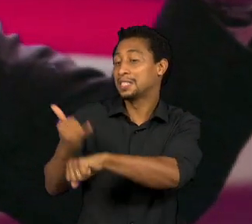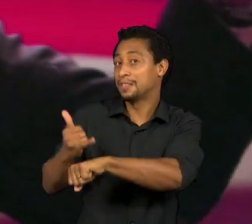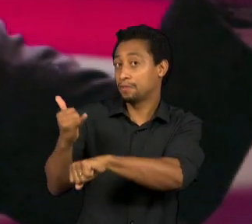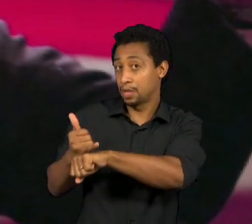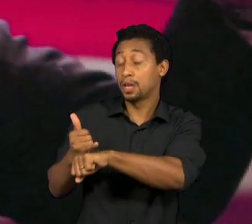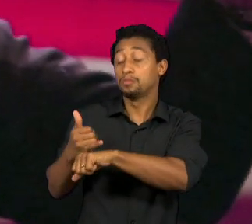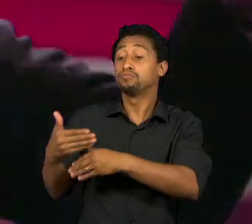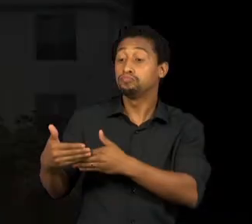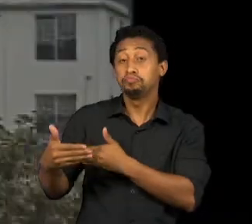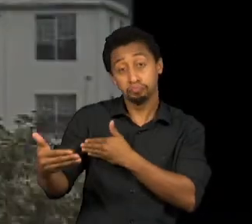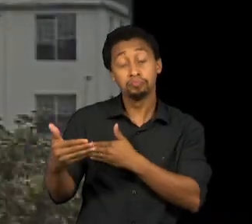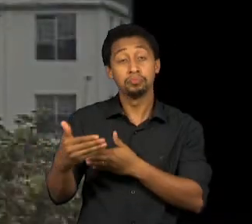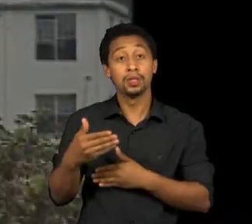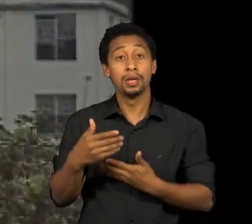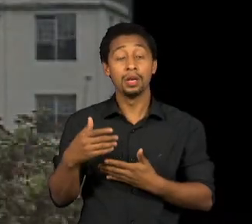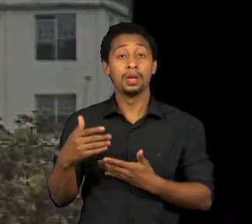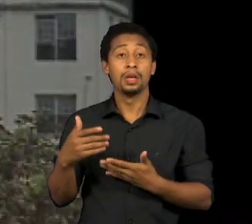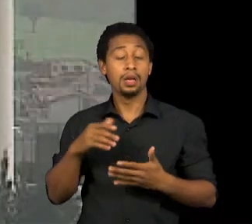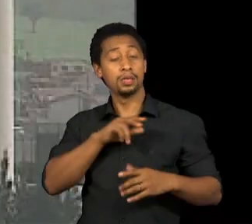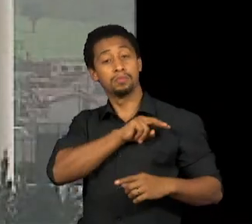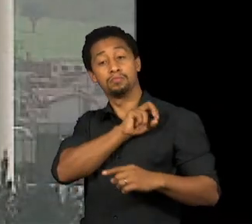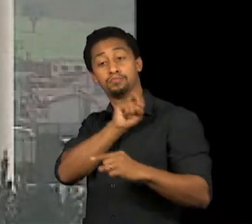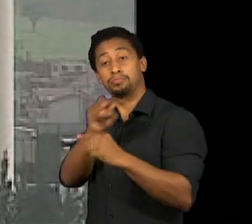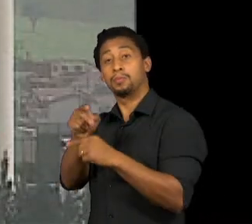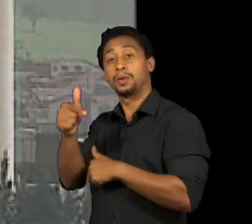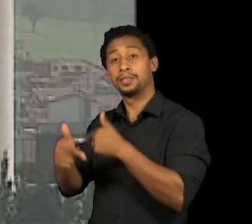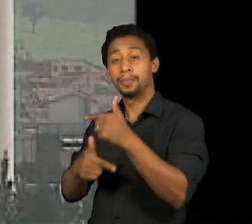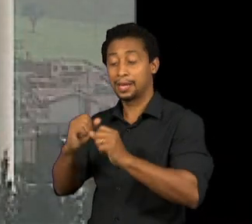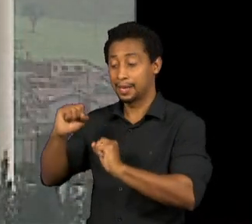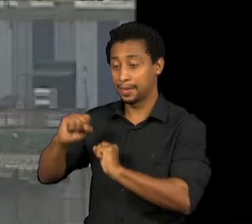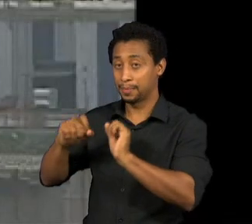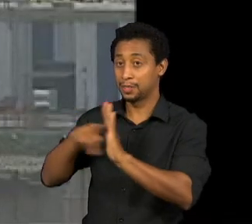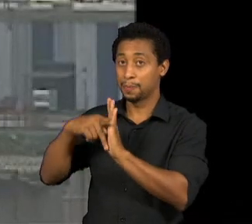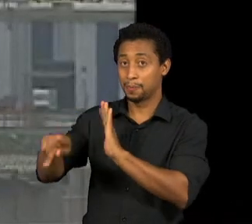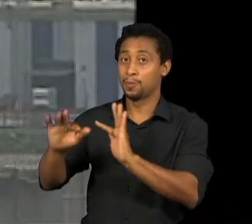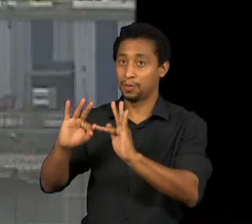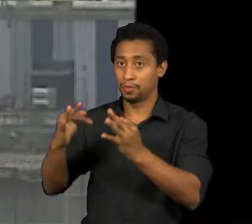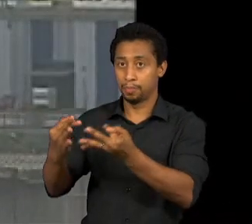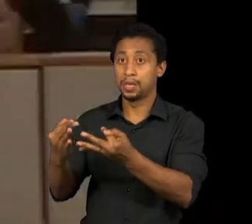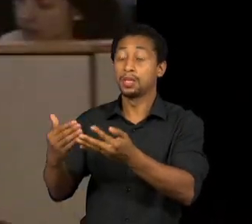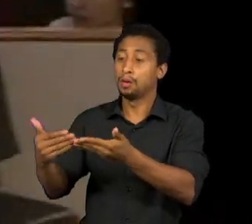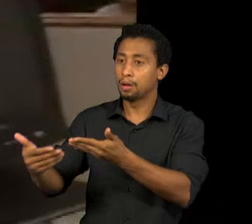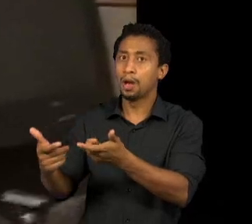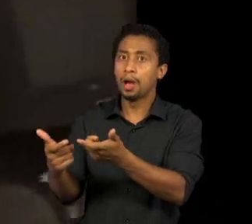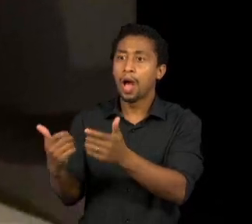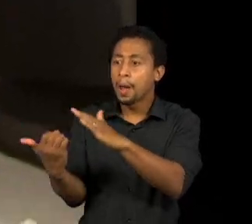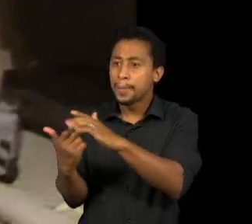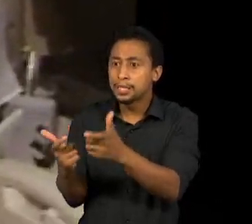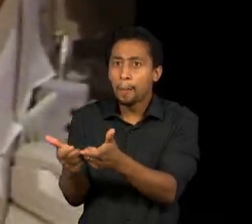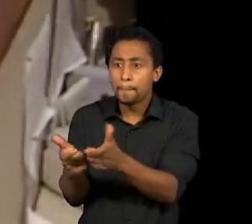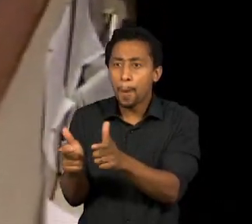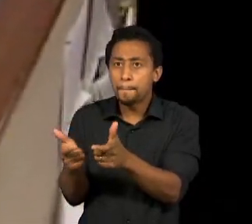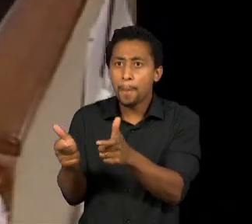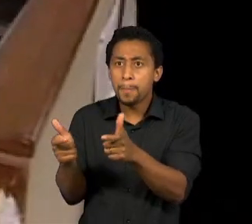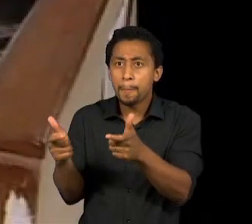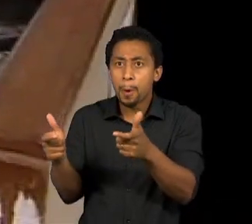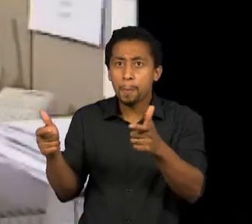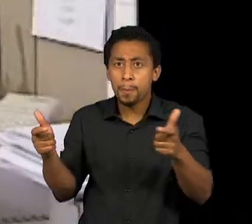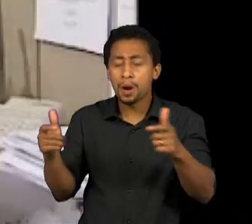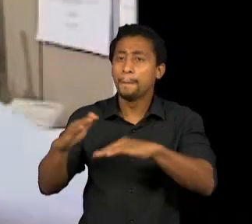empresas da família. Logo as transformou num conglomerado multinacional com mais de 60